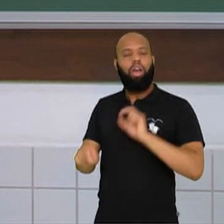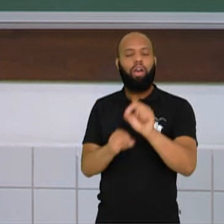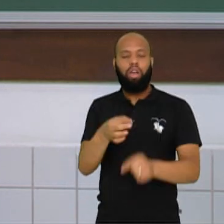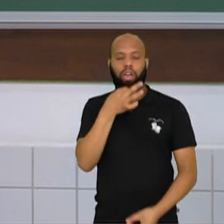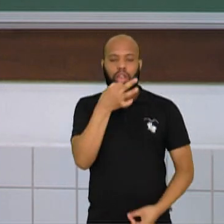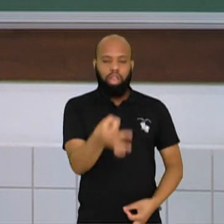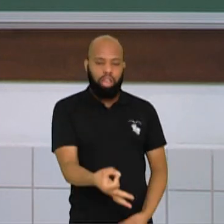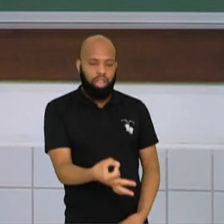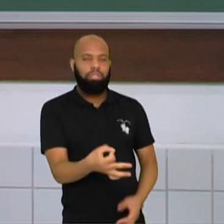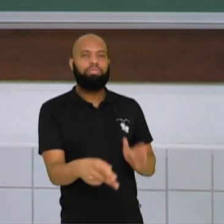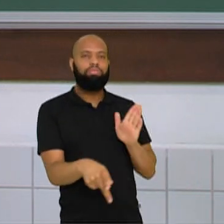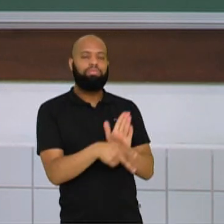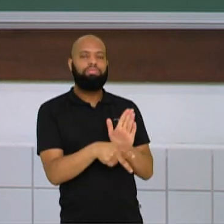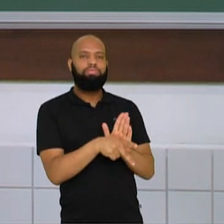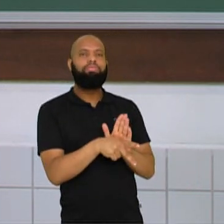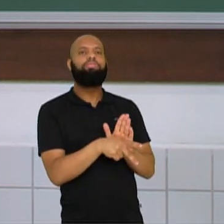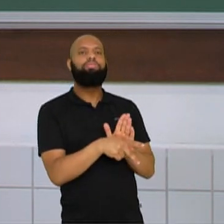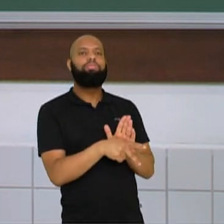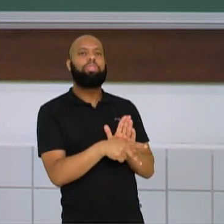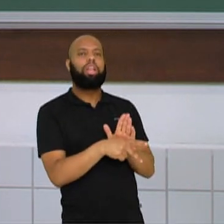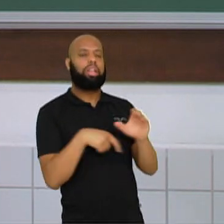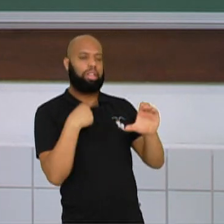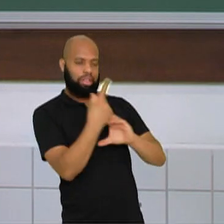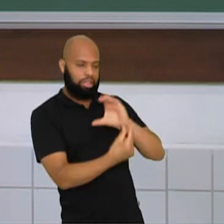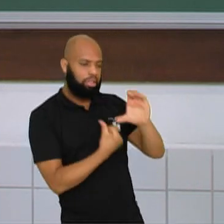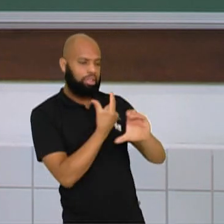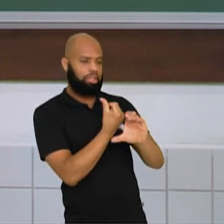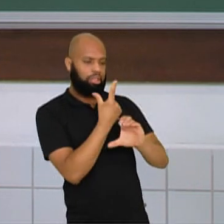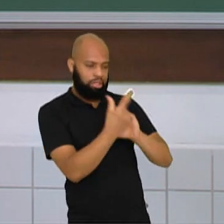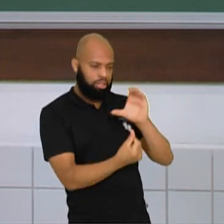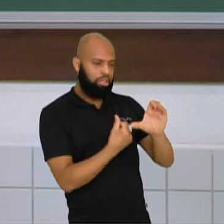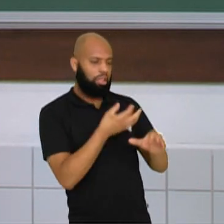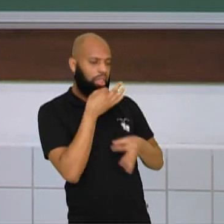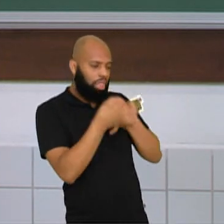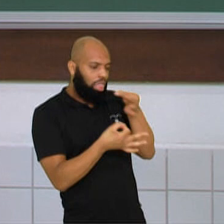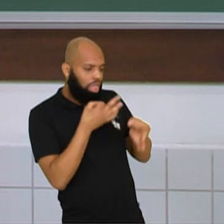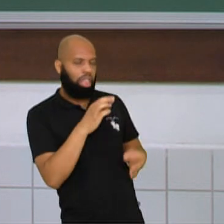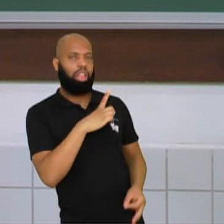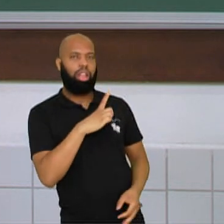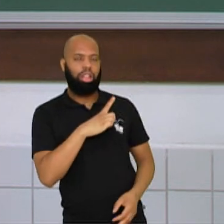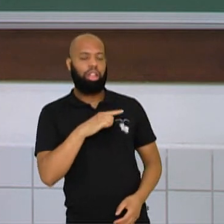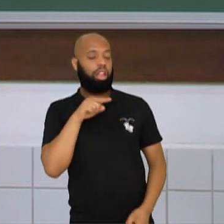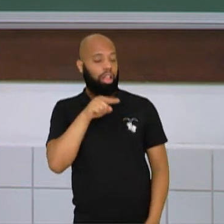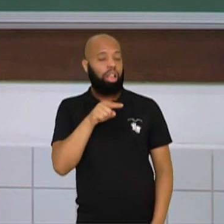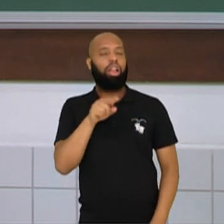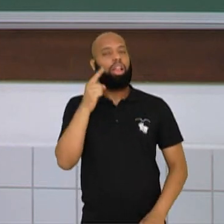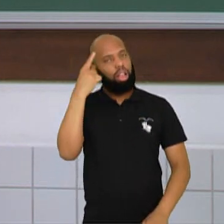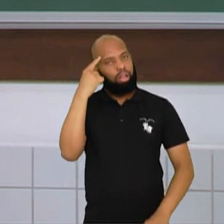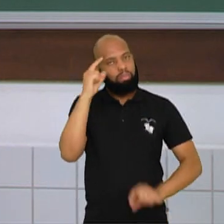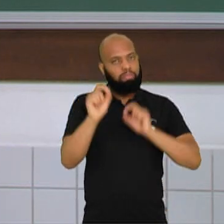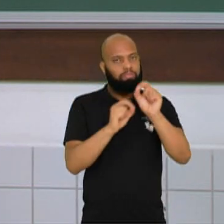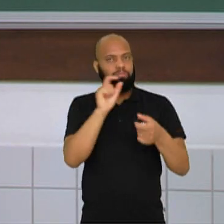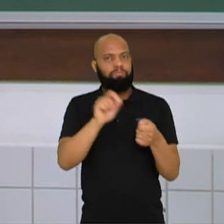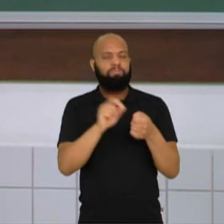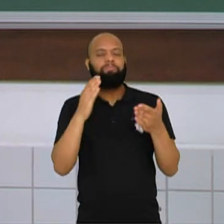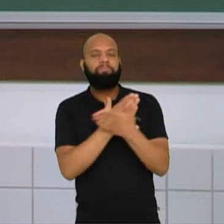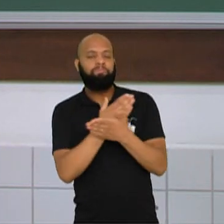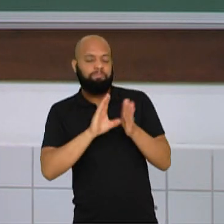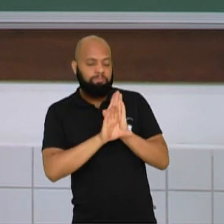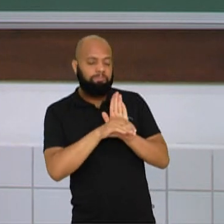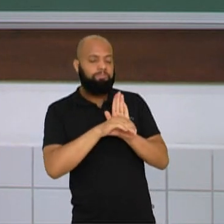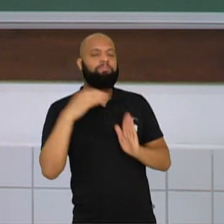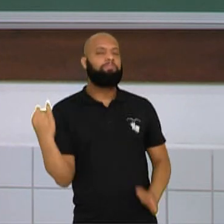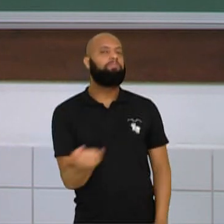do capitalismo. E quando ele critica o capitalismo, ele acaba pensando e formulando alguns